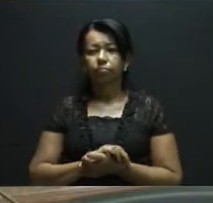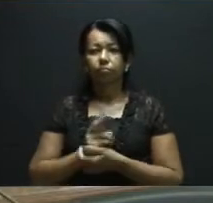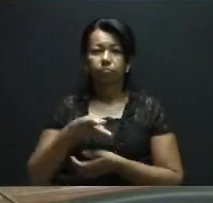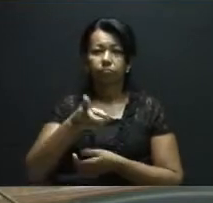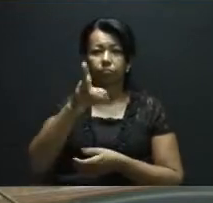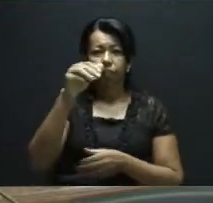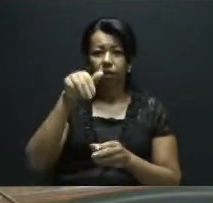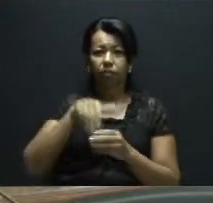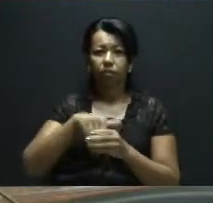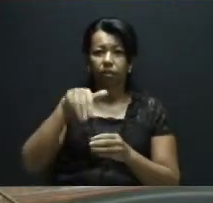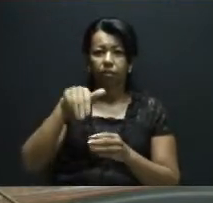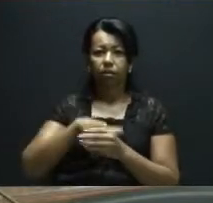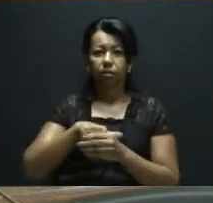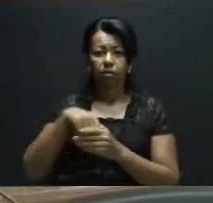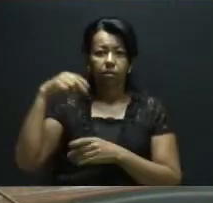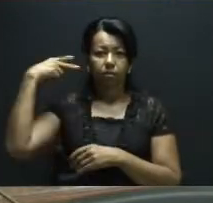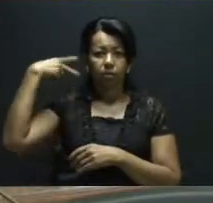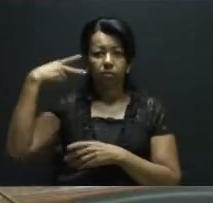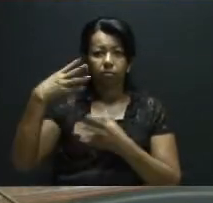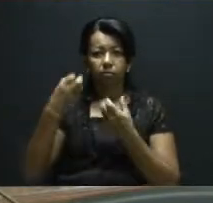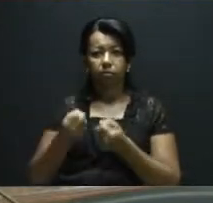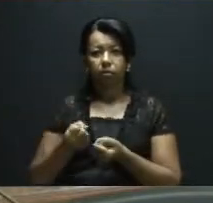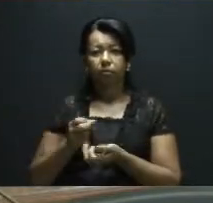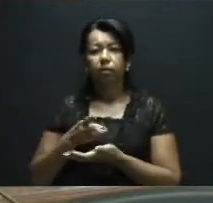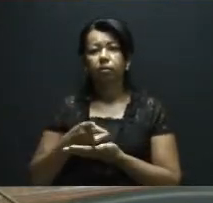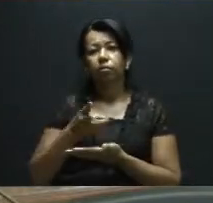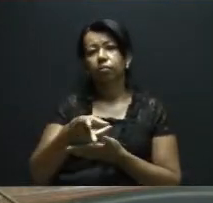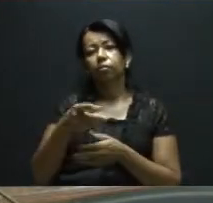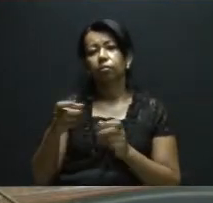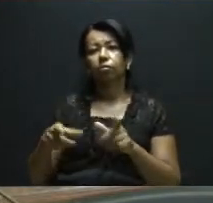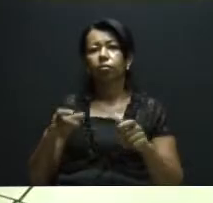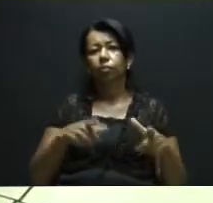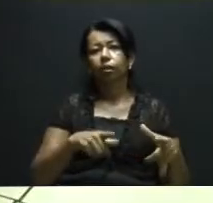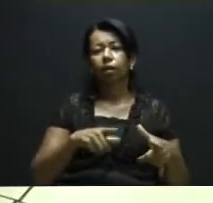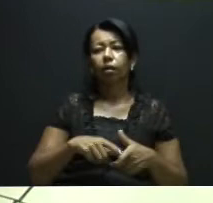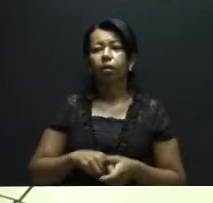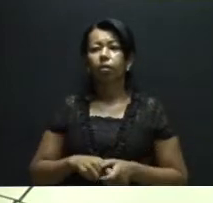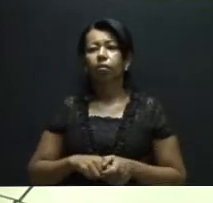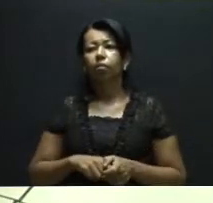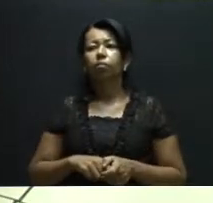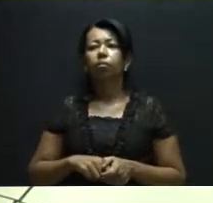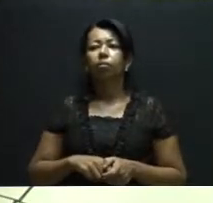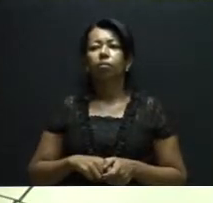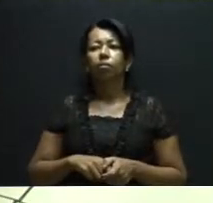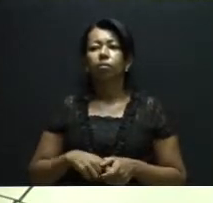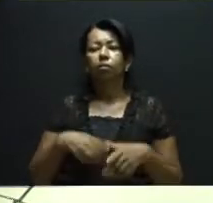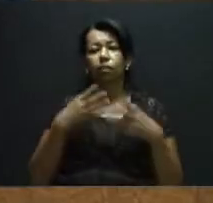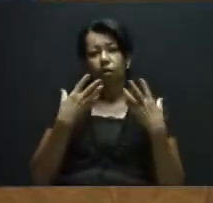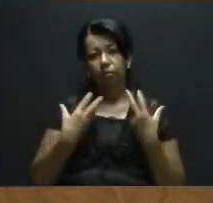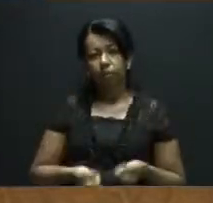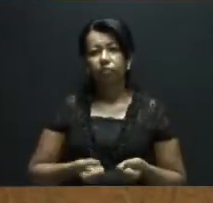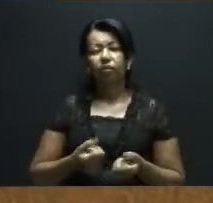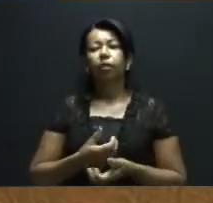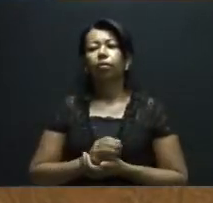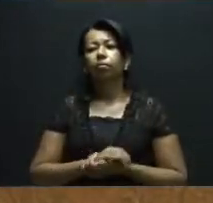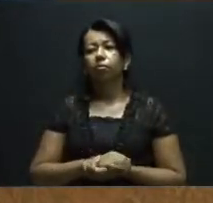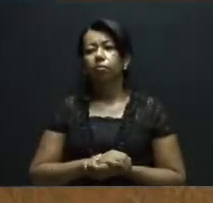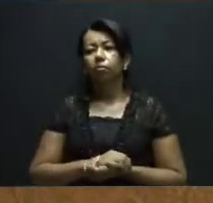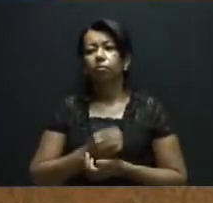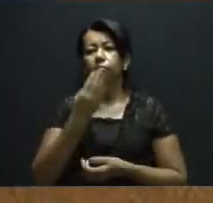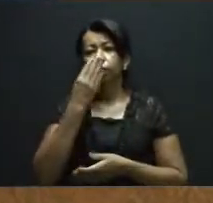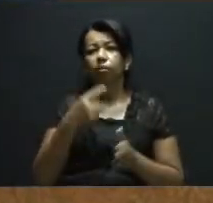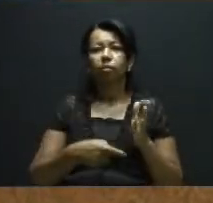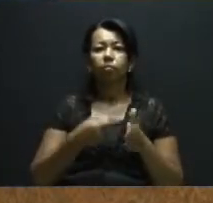em votação os vereadores que forem pela aprovação permanece como se encontram aprovado solicita